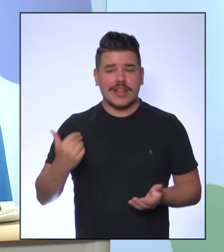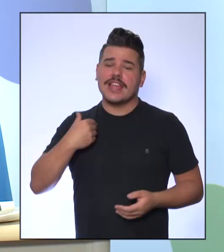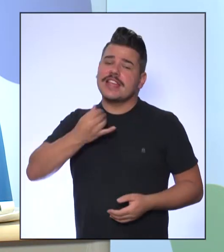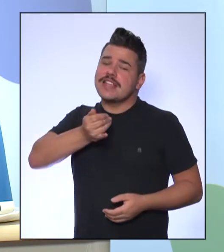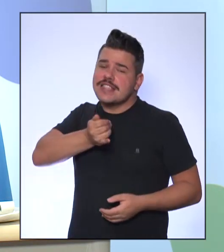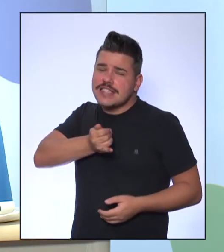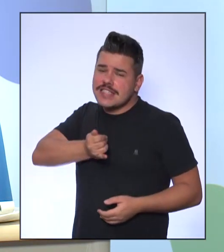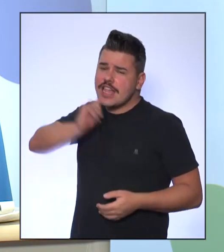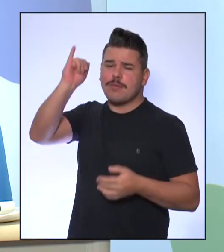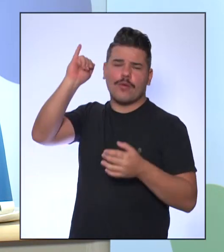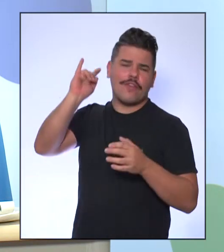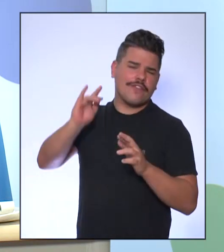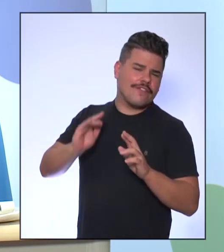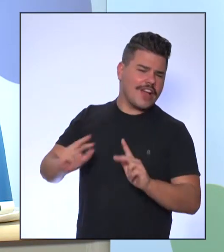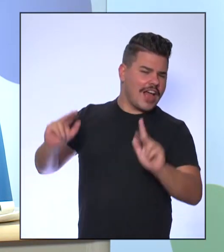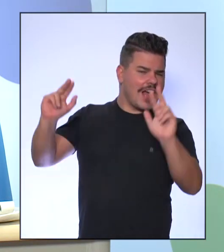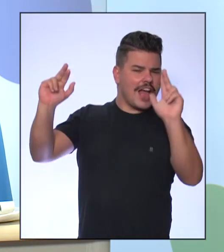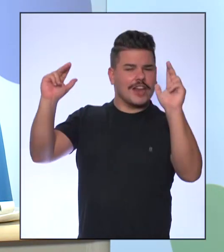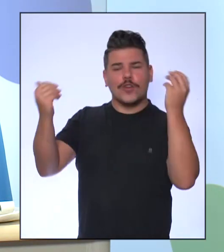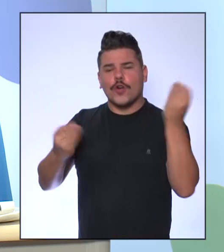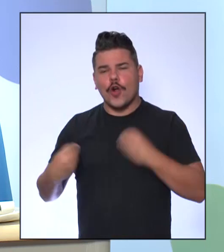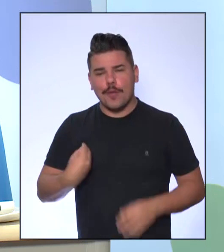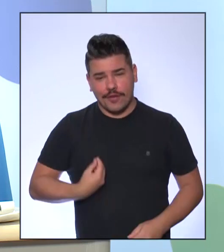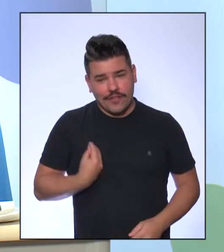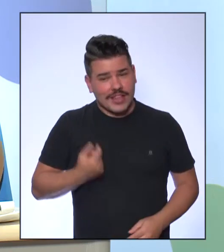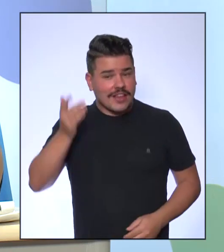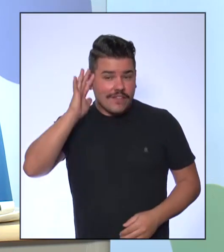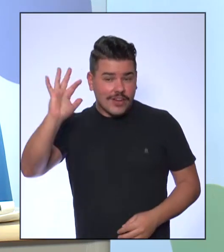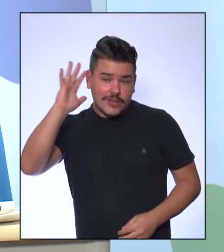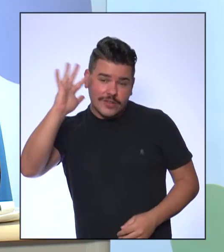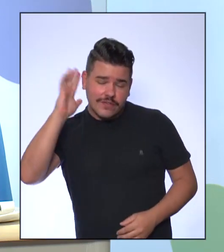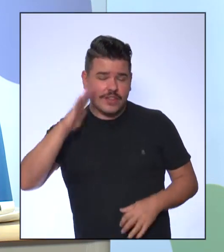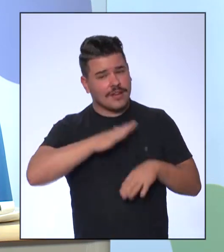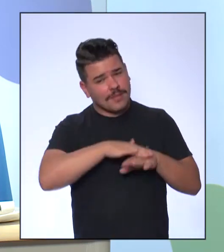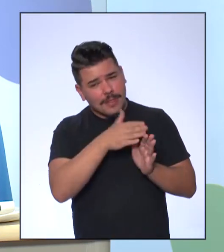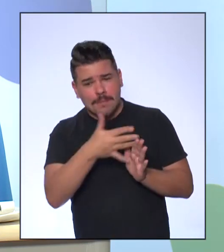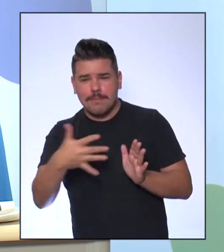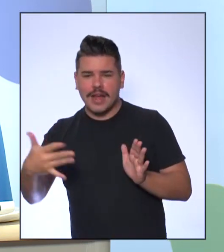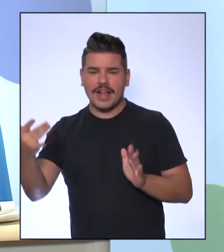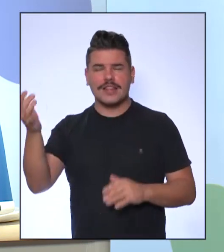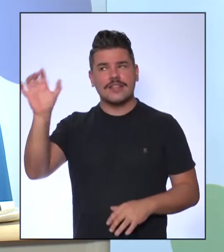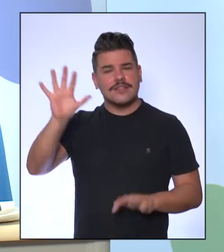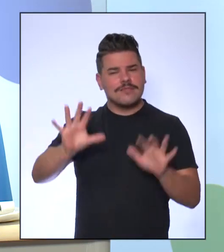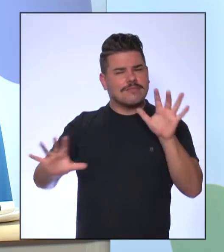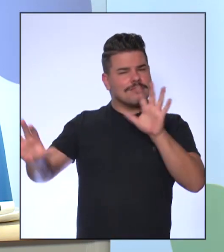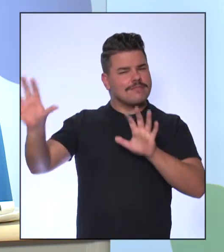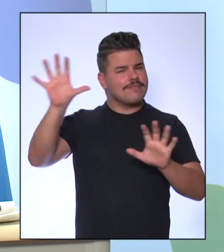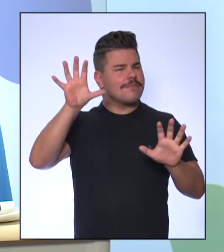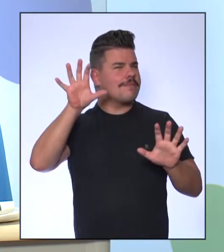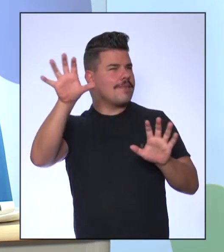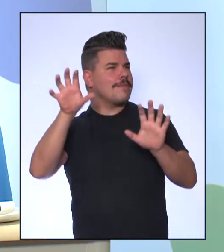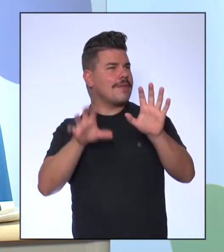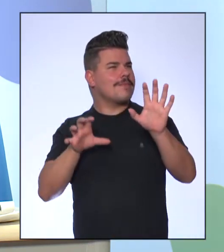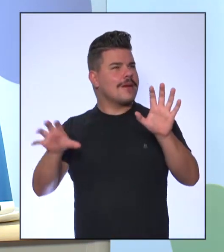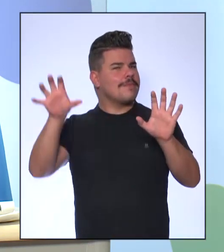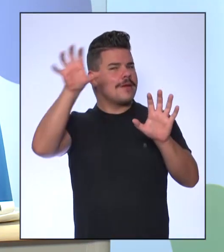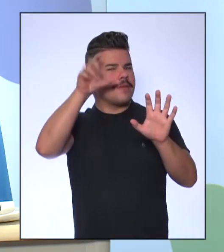da filosofia, de como ela é produzida e as várias imagens que nós temos sobre